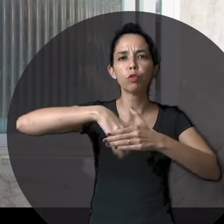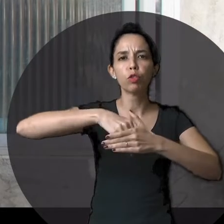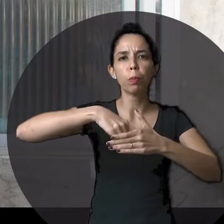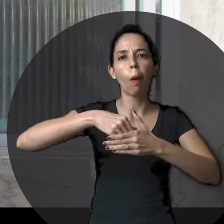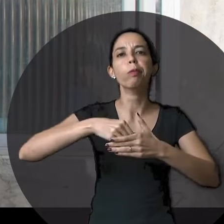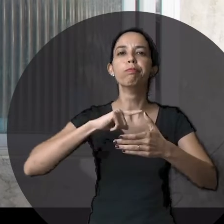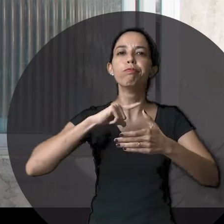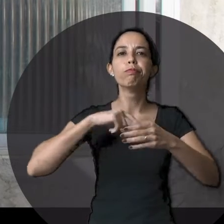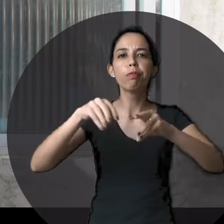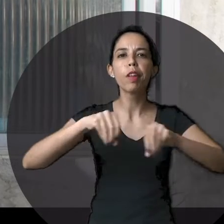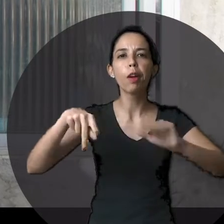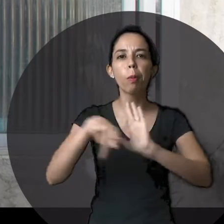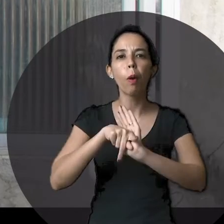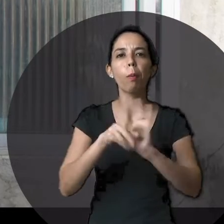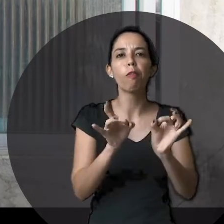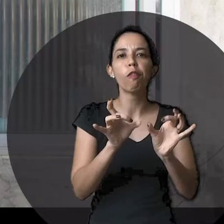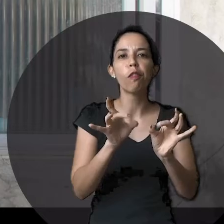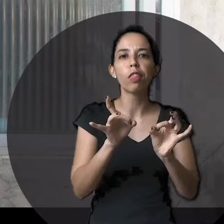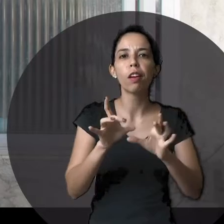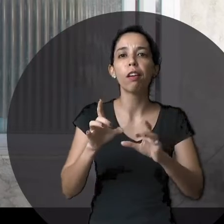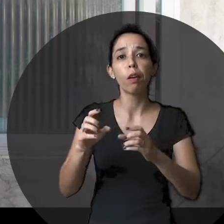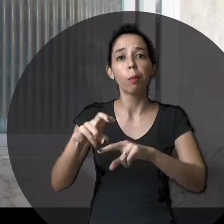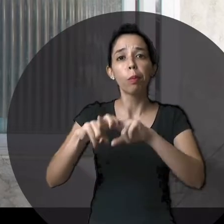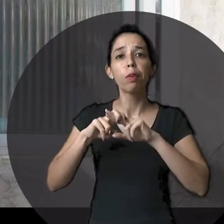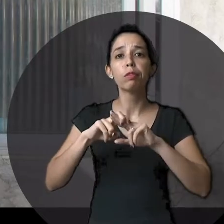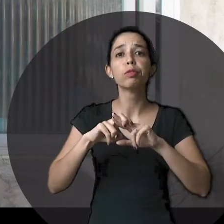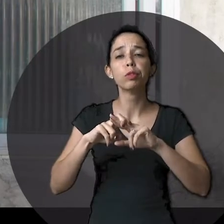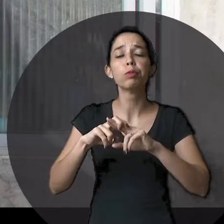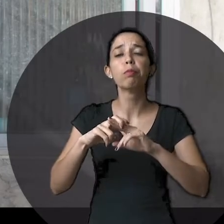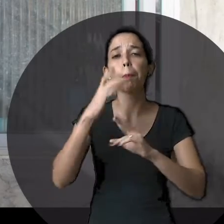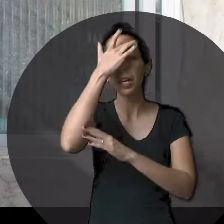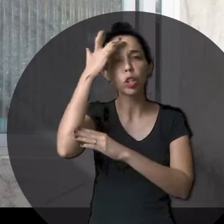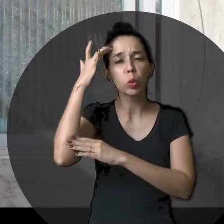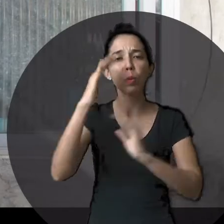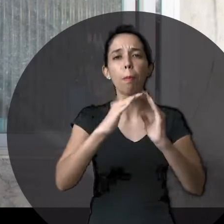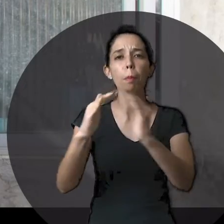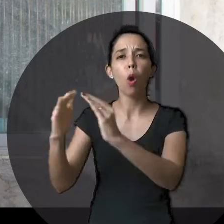numa área particular. O terreno foi colocado à venda e os moradores não sabem mais o que fazer.